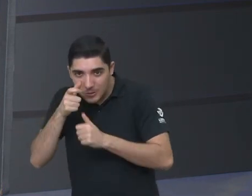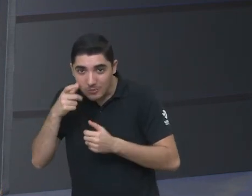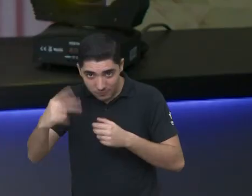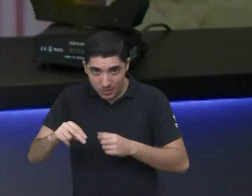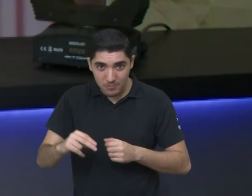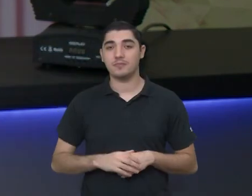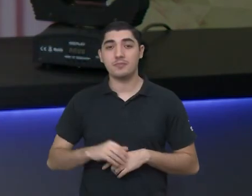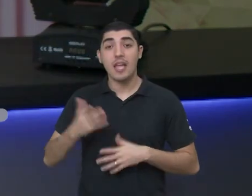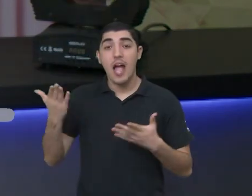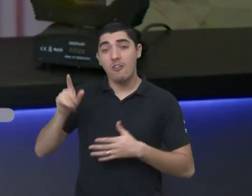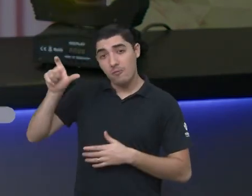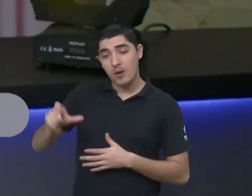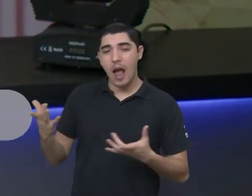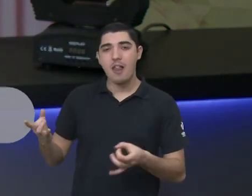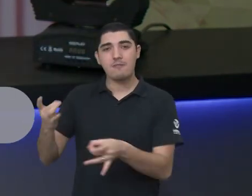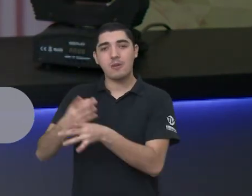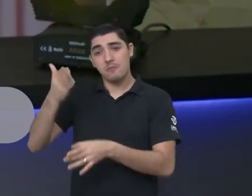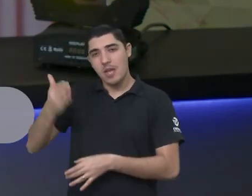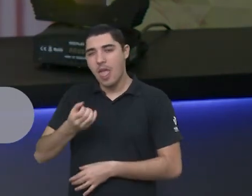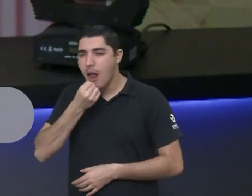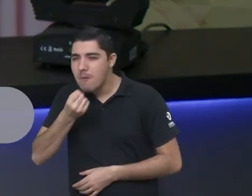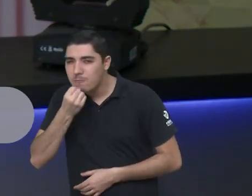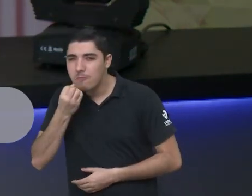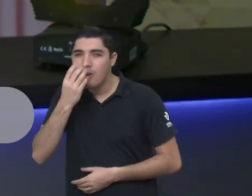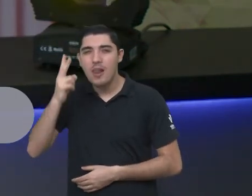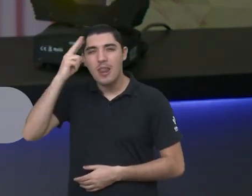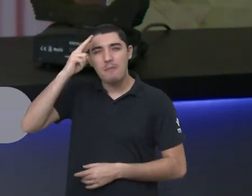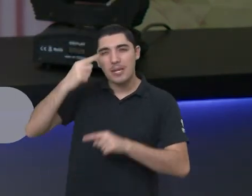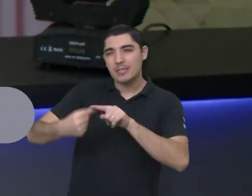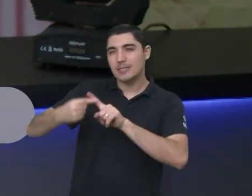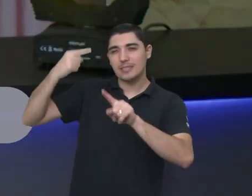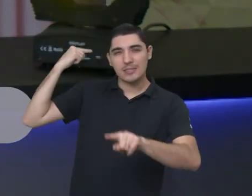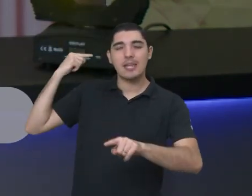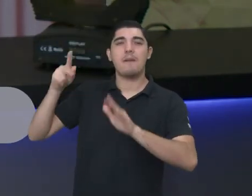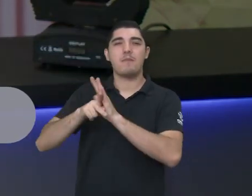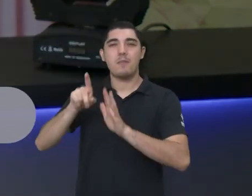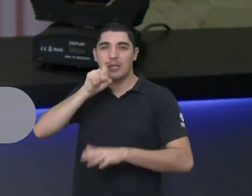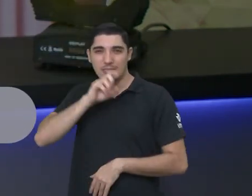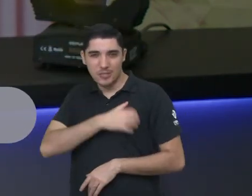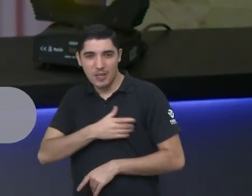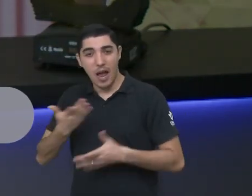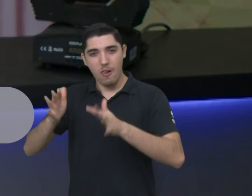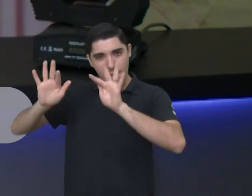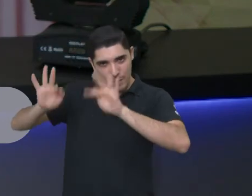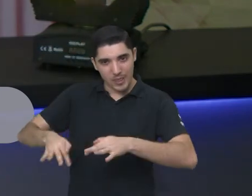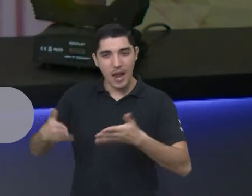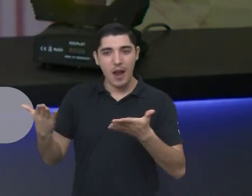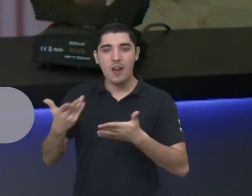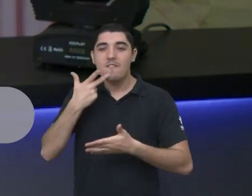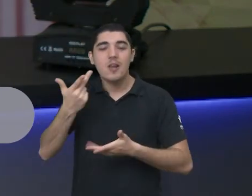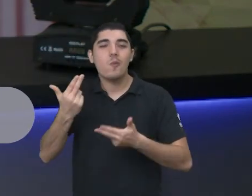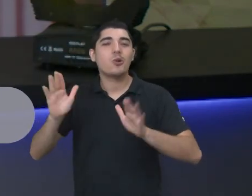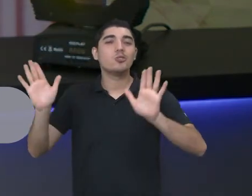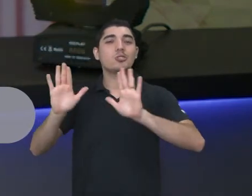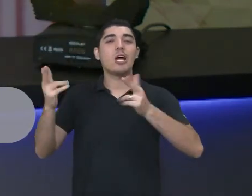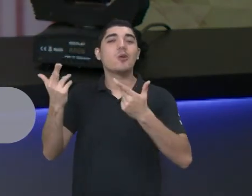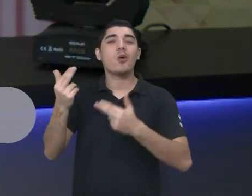Maracanã, você pega outros estádios aí na Inglaterra, com bandeira, fica tudo muito bandeirão, bonito, mosaico, os caramba. Muito bonito.